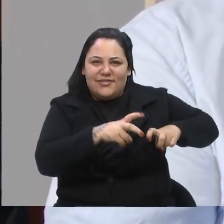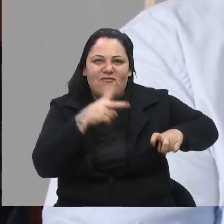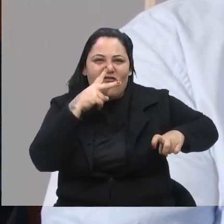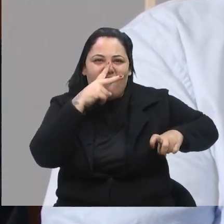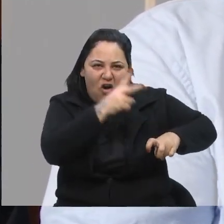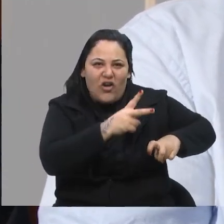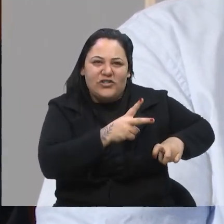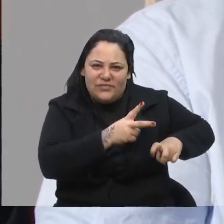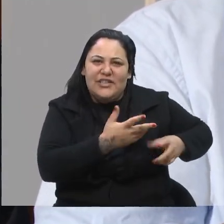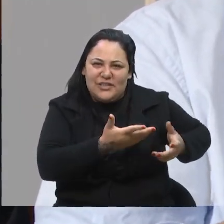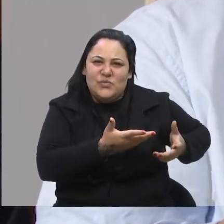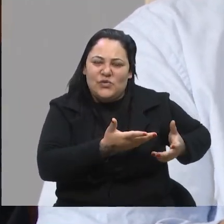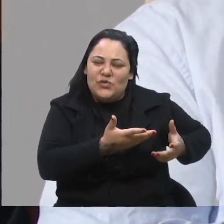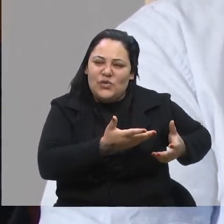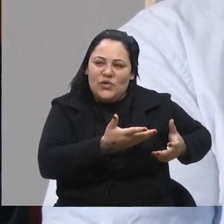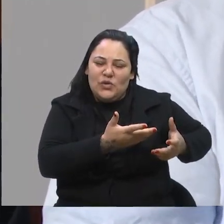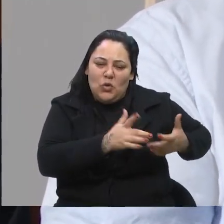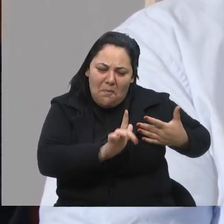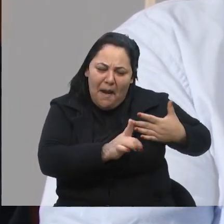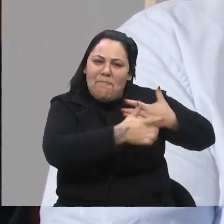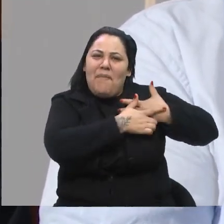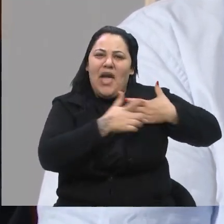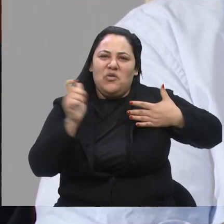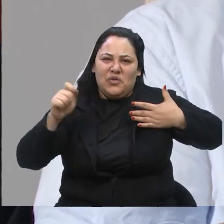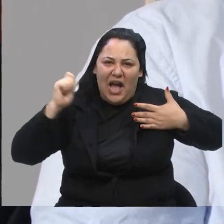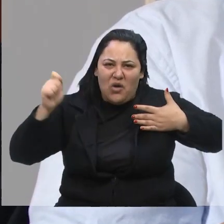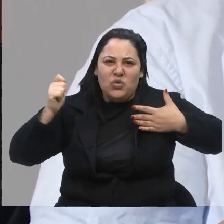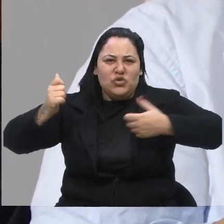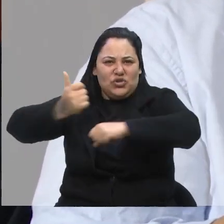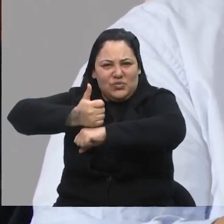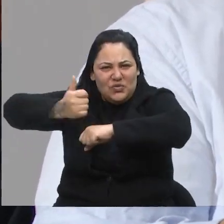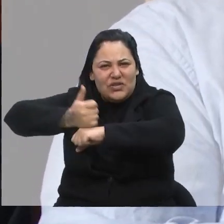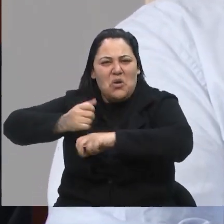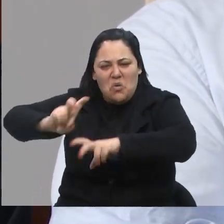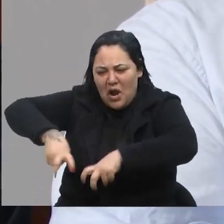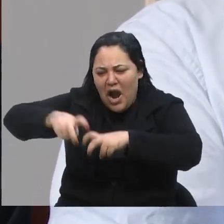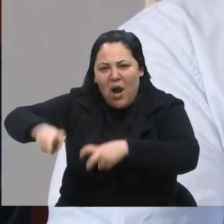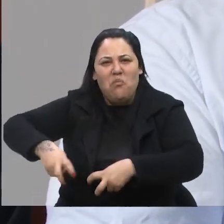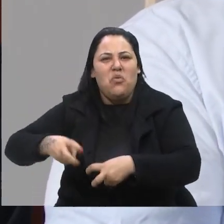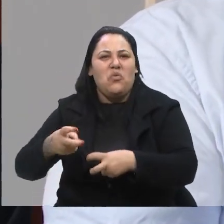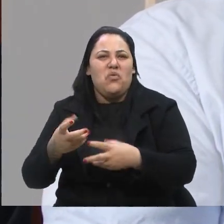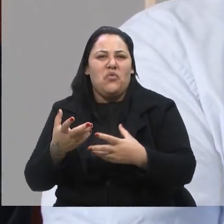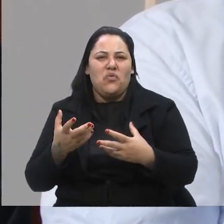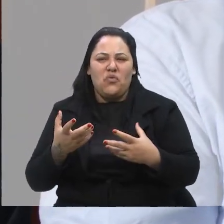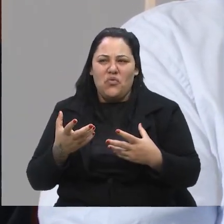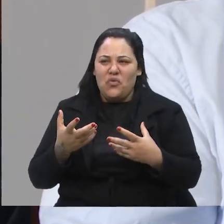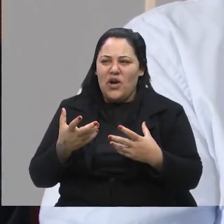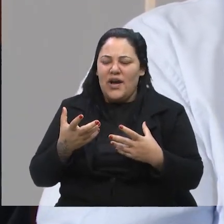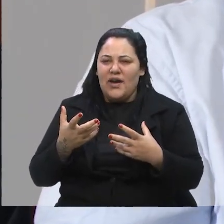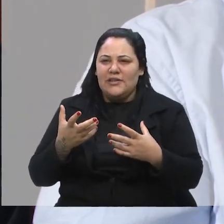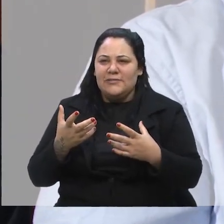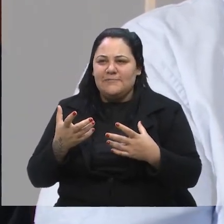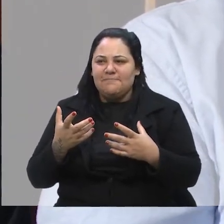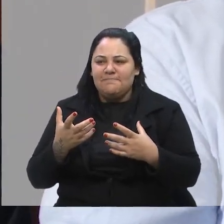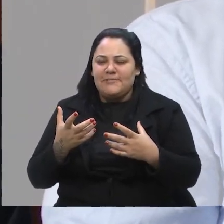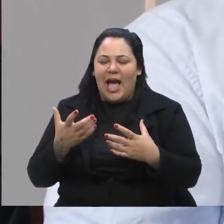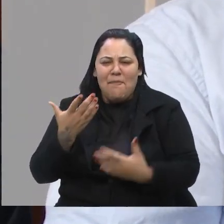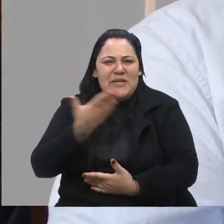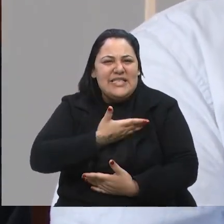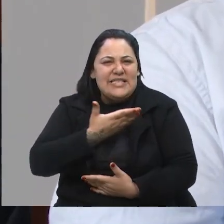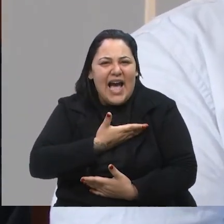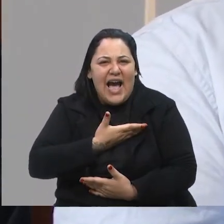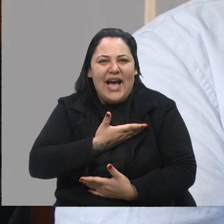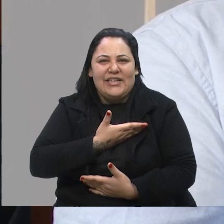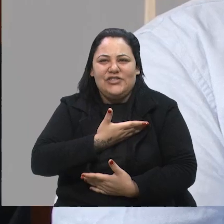Da função do gaúcho com o campo, né? Daquela irmandade que ele tem pelas pessoas, da amizade, do